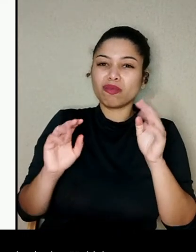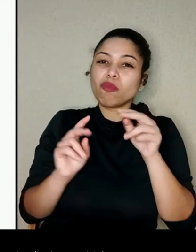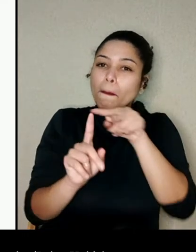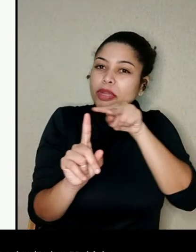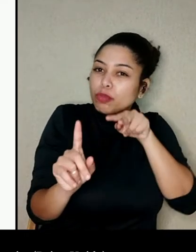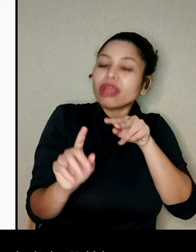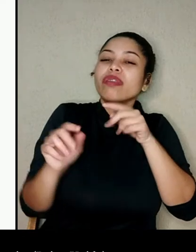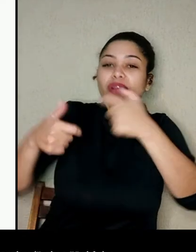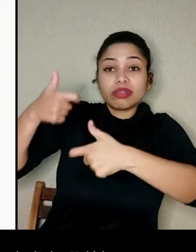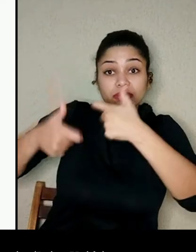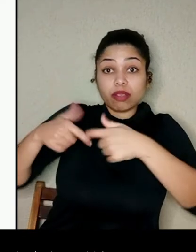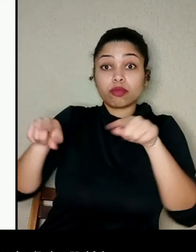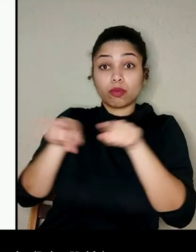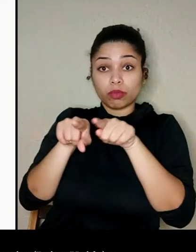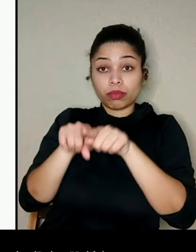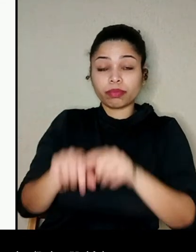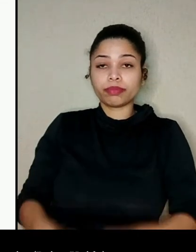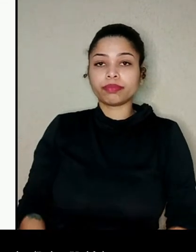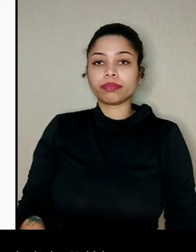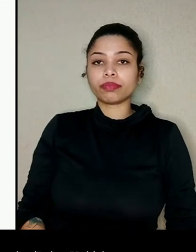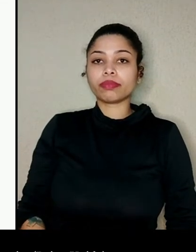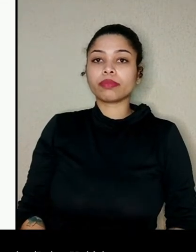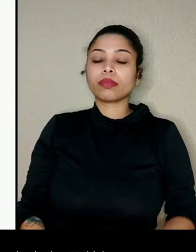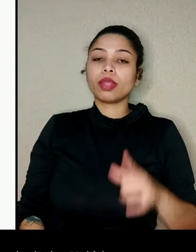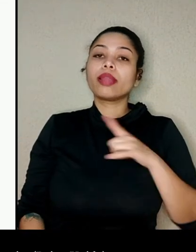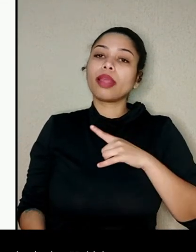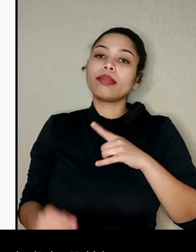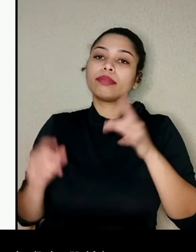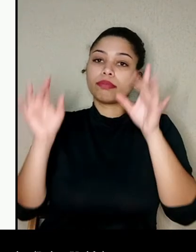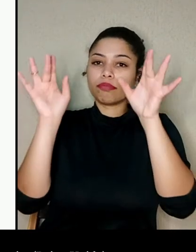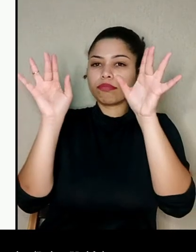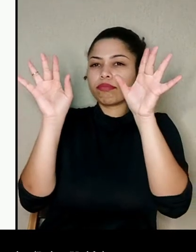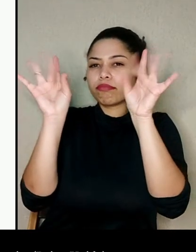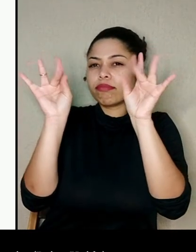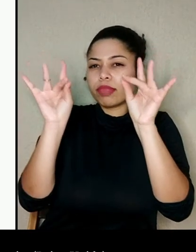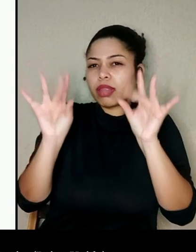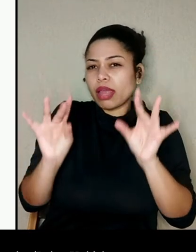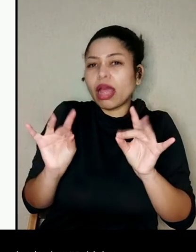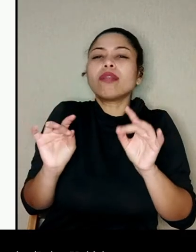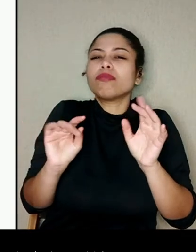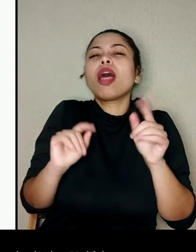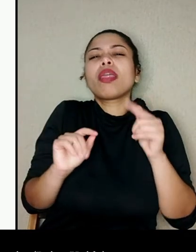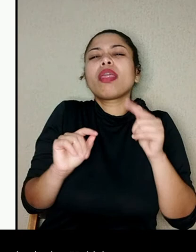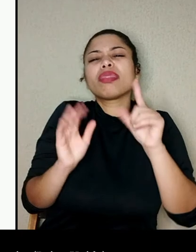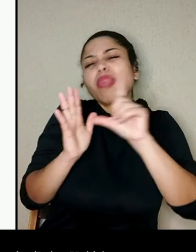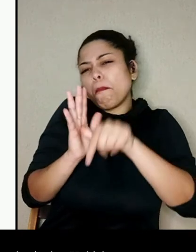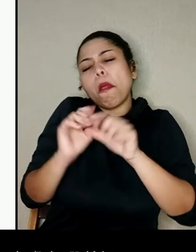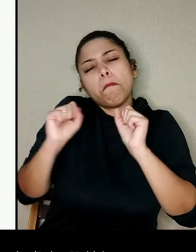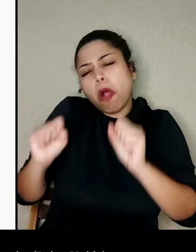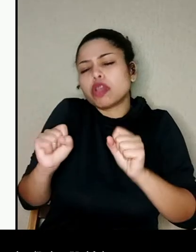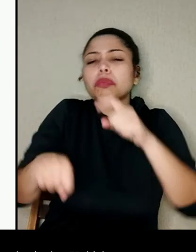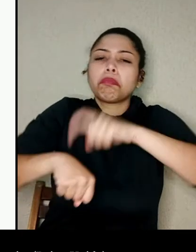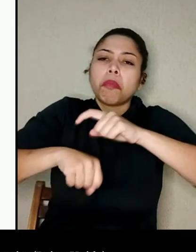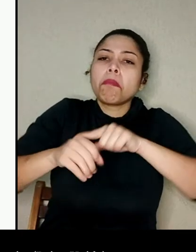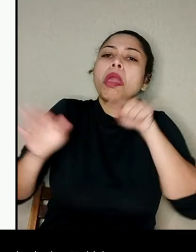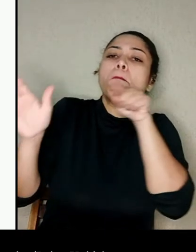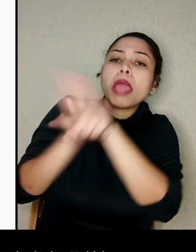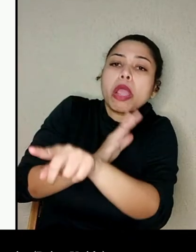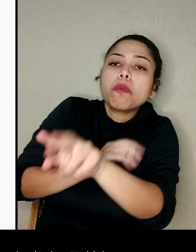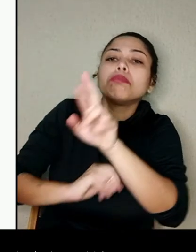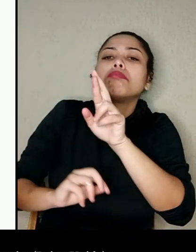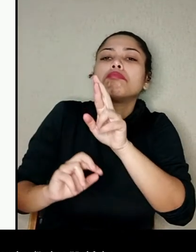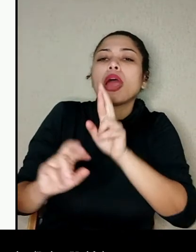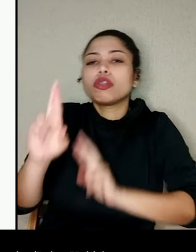eu posso entrar mais em detalhes durante a sessão de perguntas e respostas mas por exemplo quando a gente olha para revista